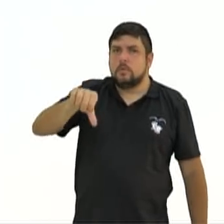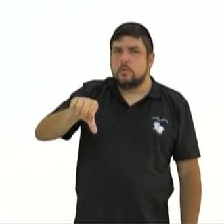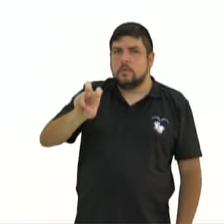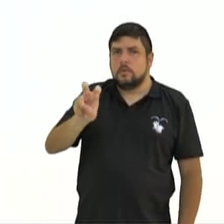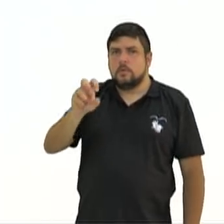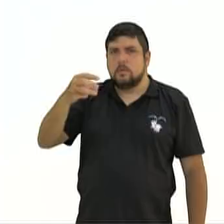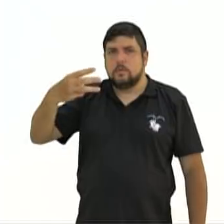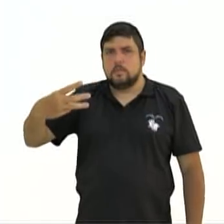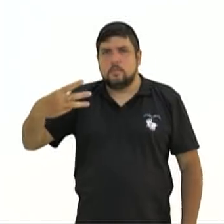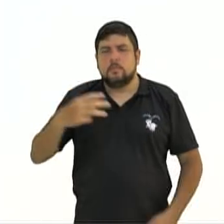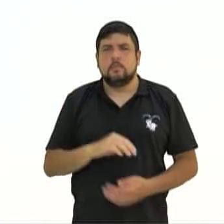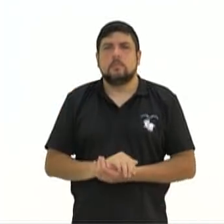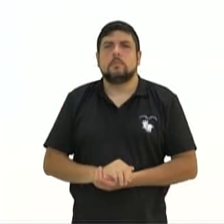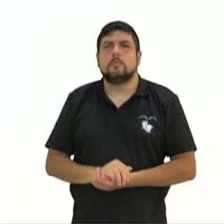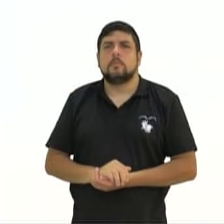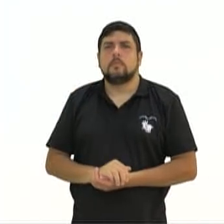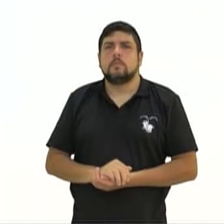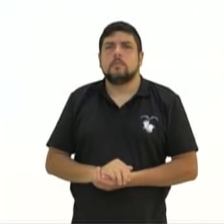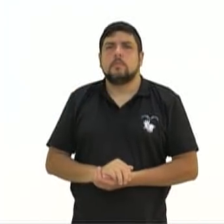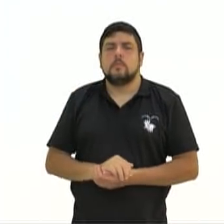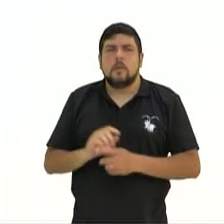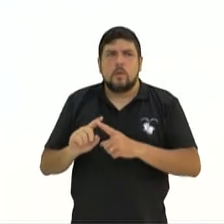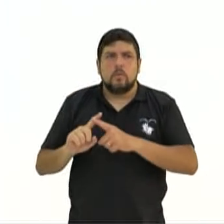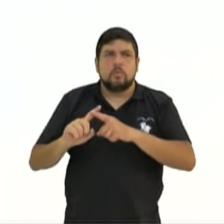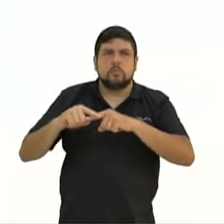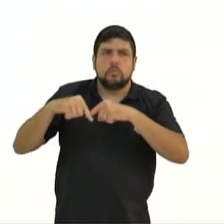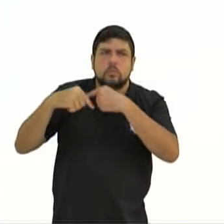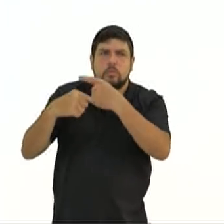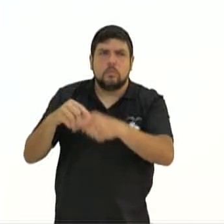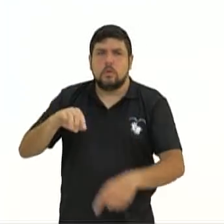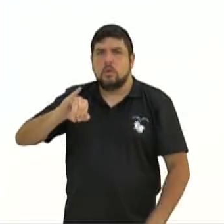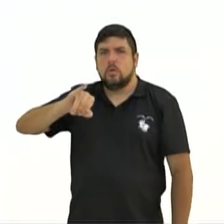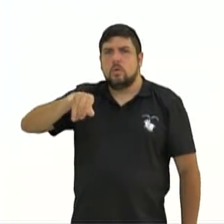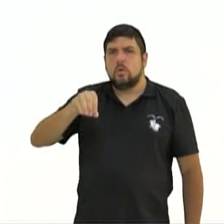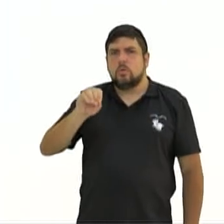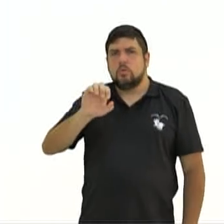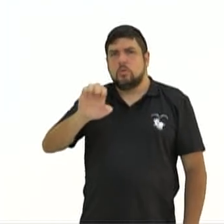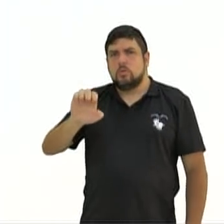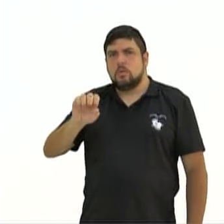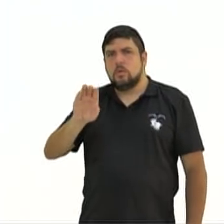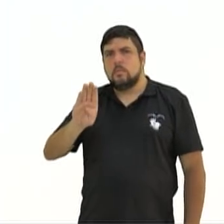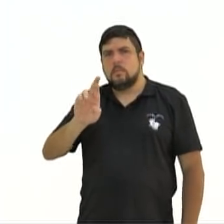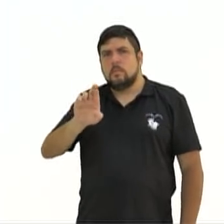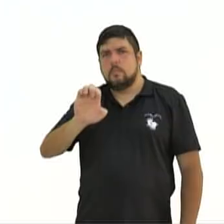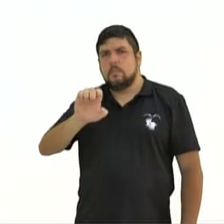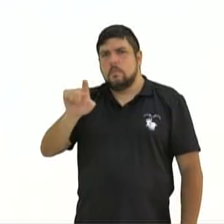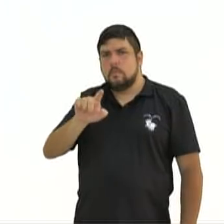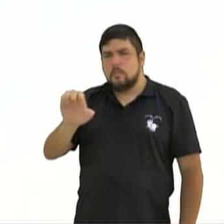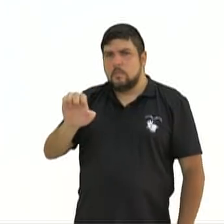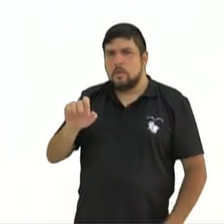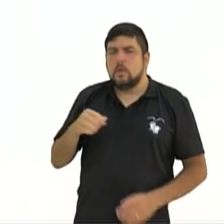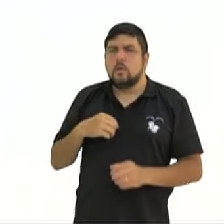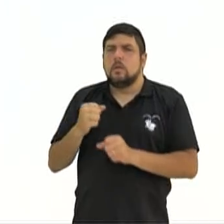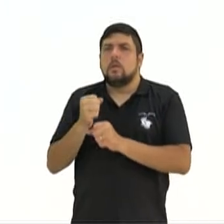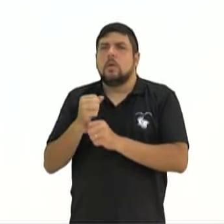a primeira bicicleta para a prática do mountain bike, a Breezer 1, em outubro